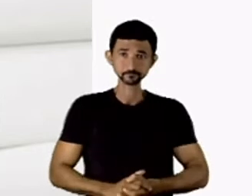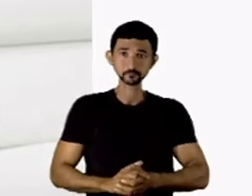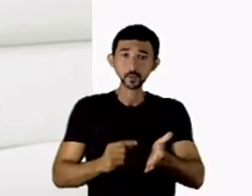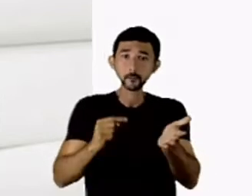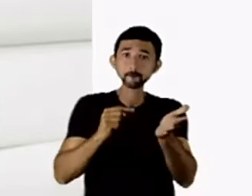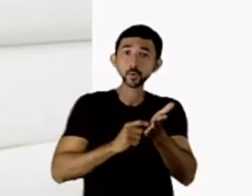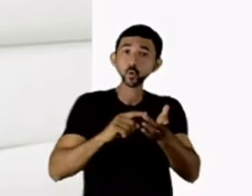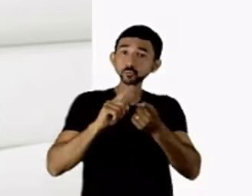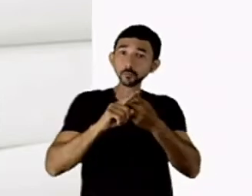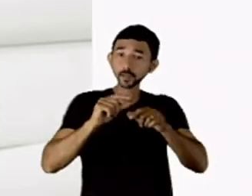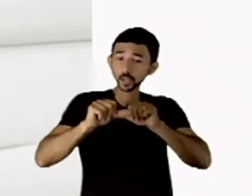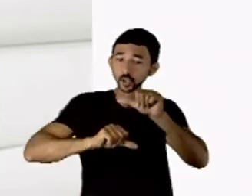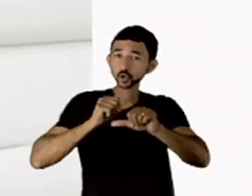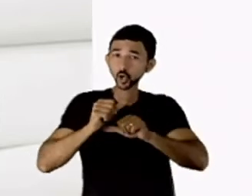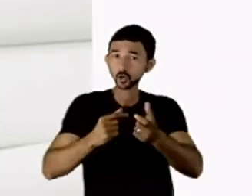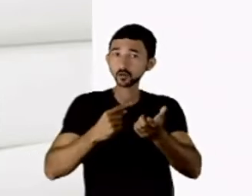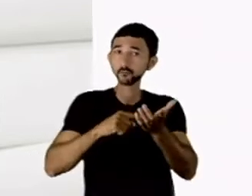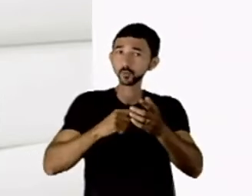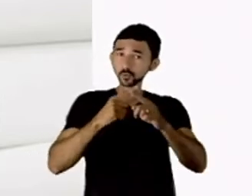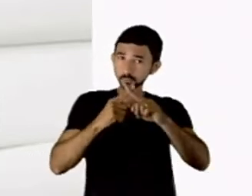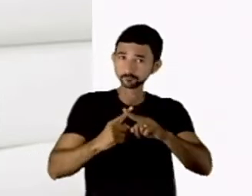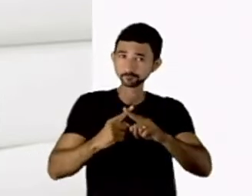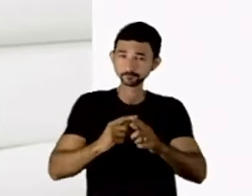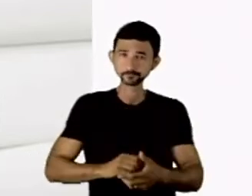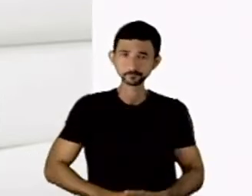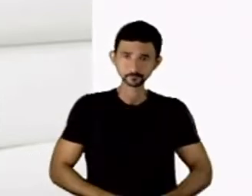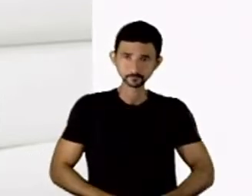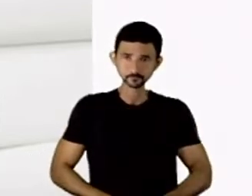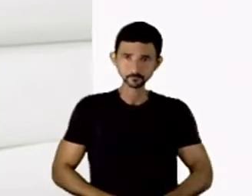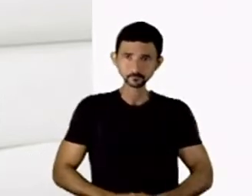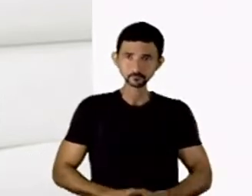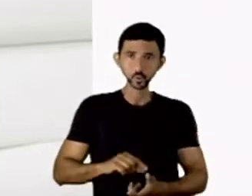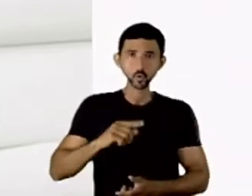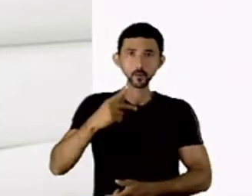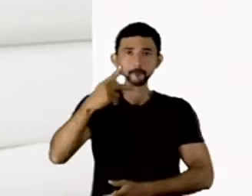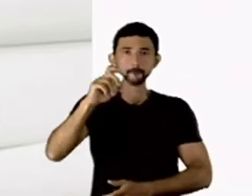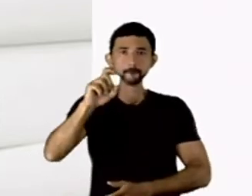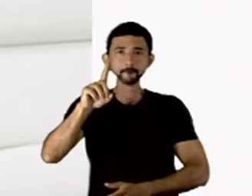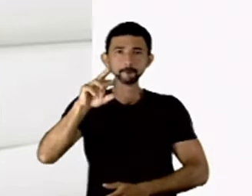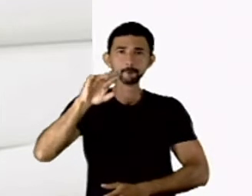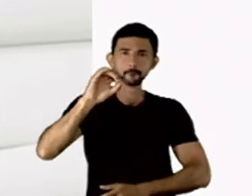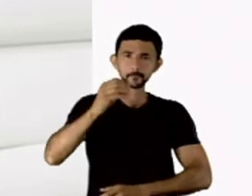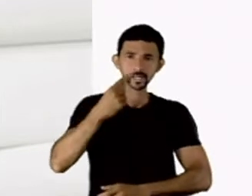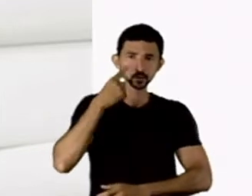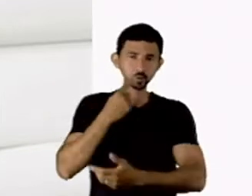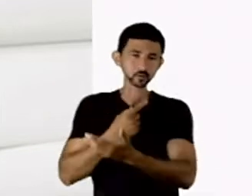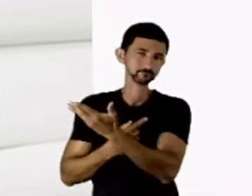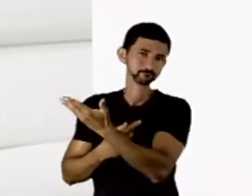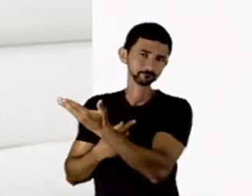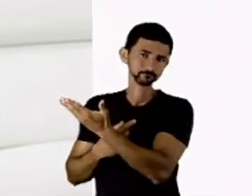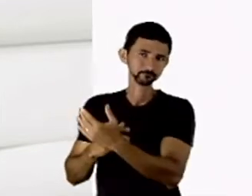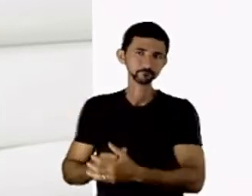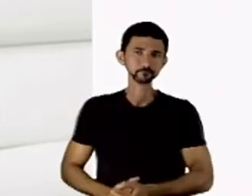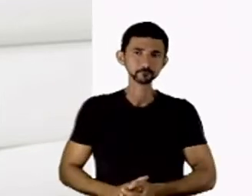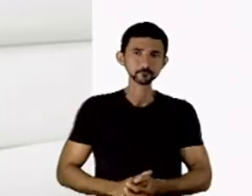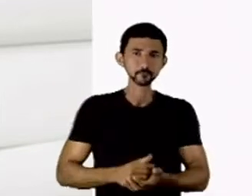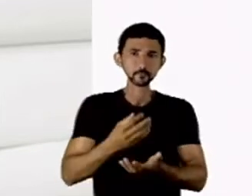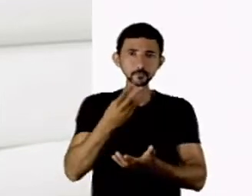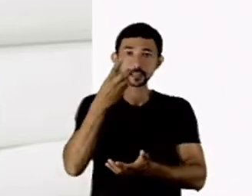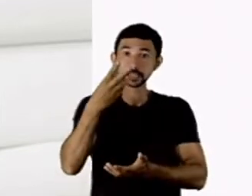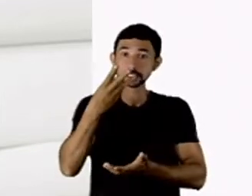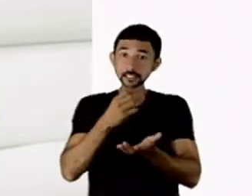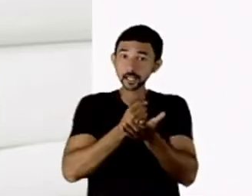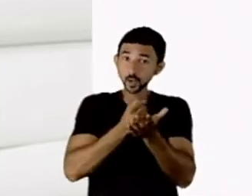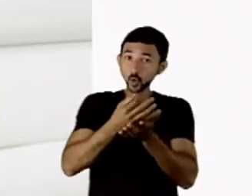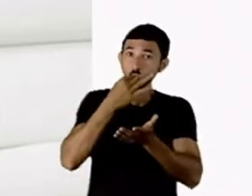esse pontinho também, tá? Mas olha aqui na situação de Pedro. Pedro, ele terá que tomar 3